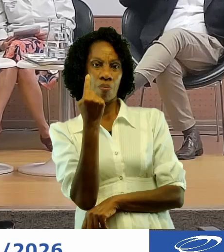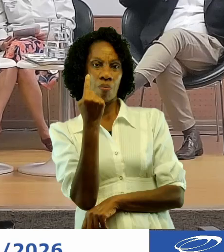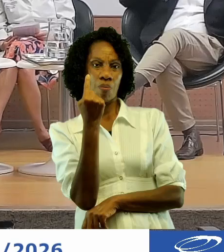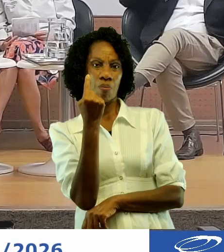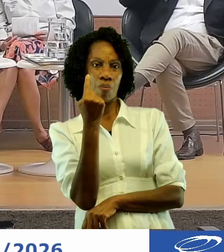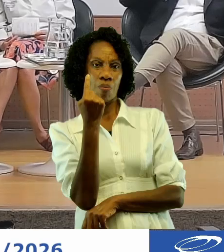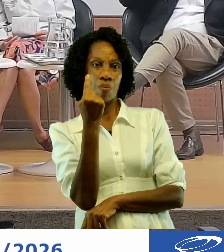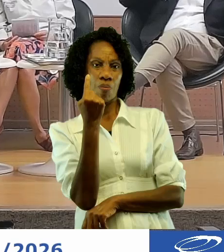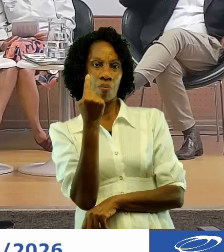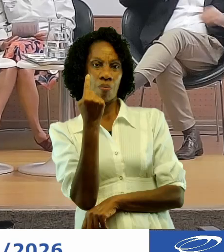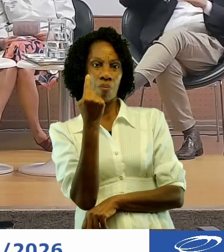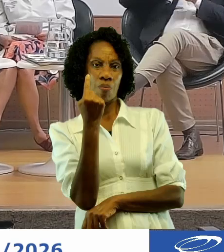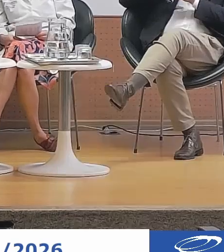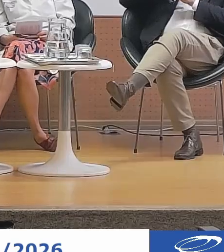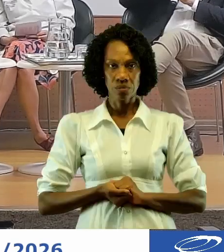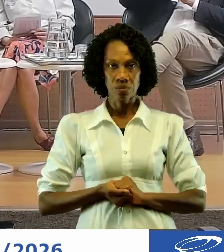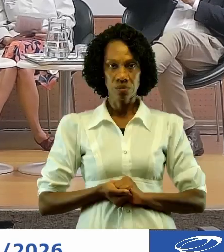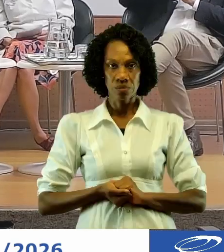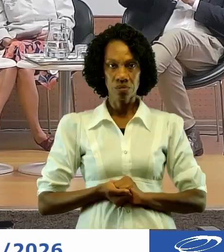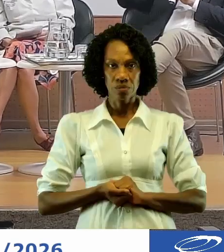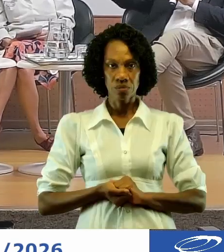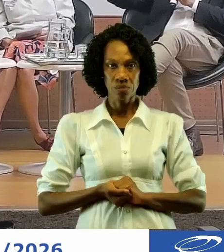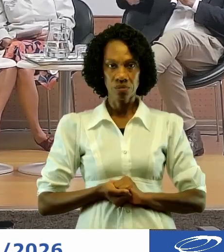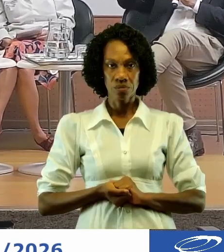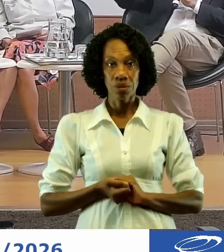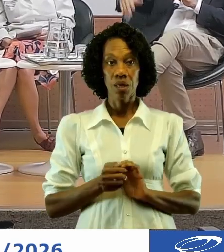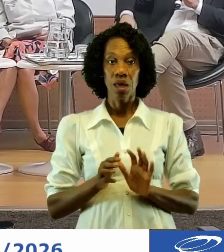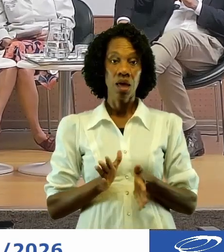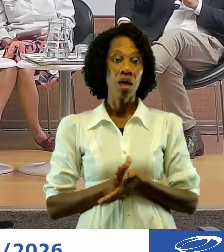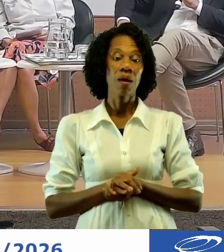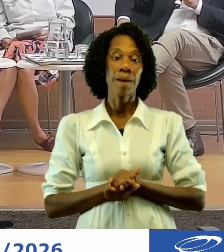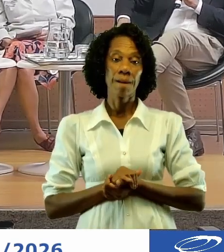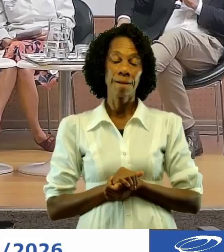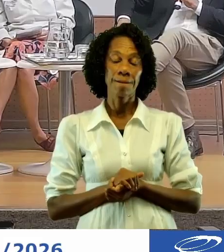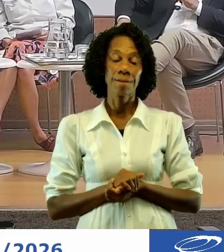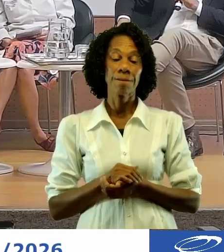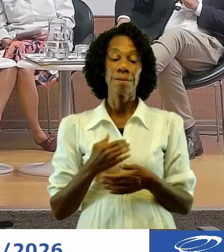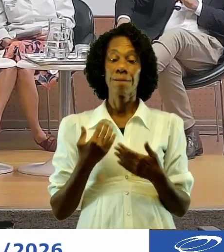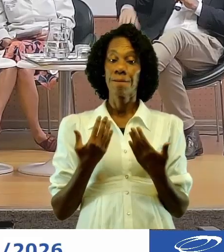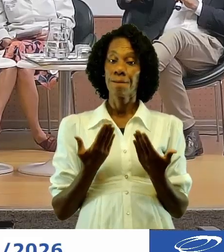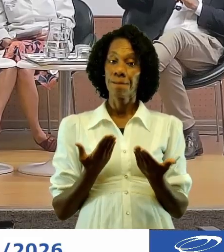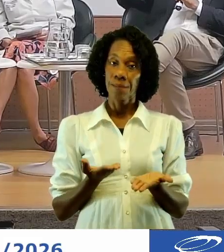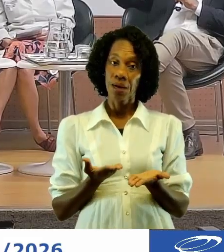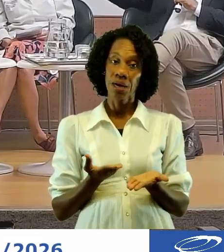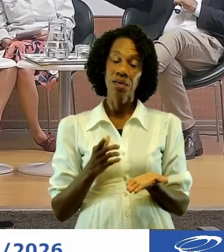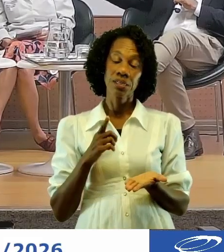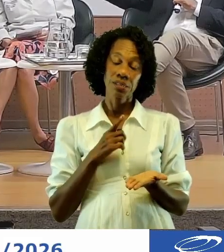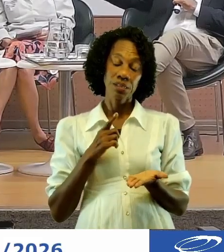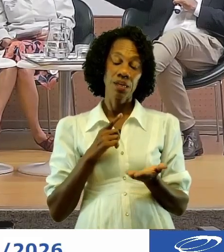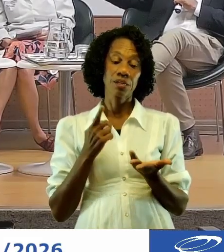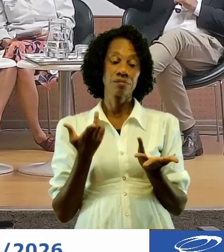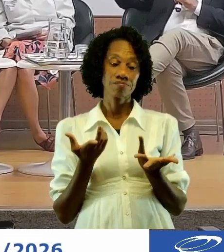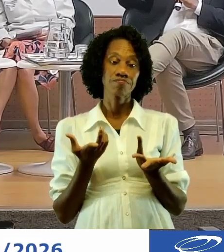a single sample, positive single sample. É mais raro ter positive single sample. Mas existe essa